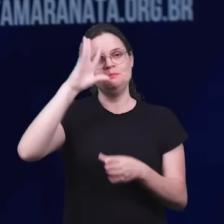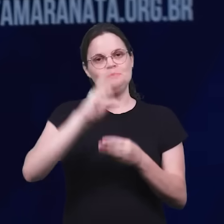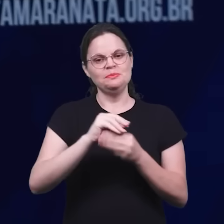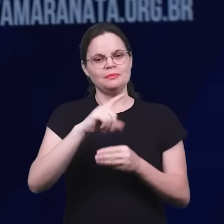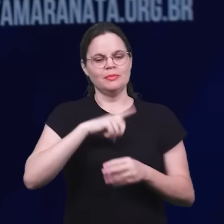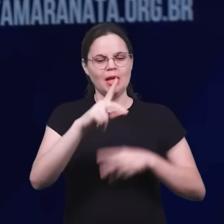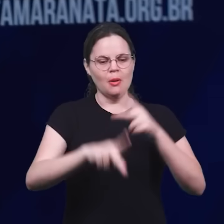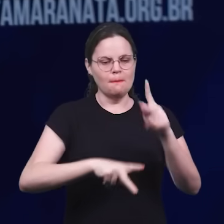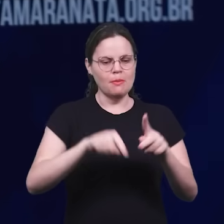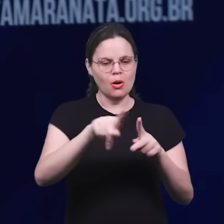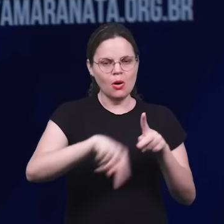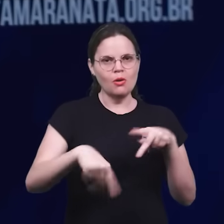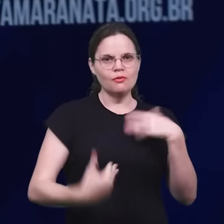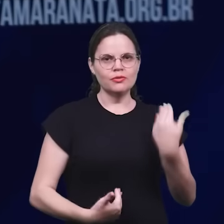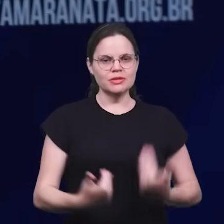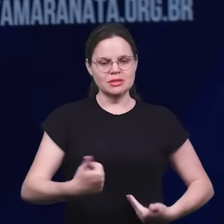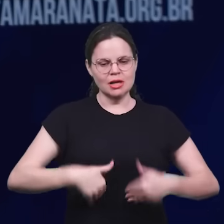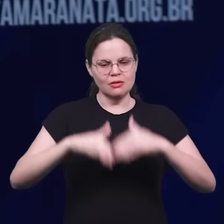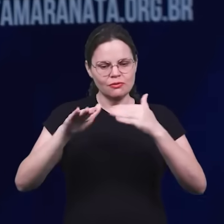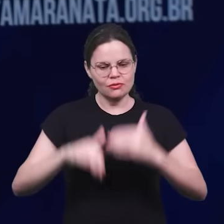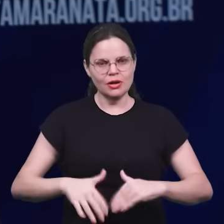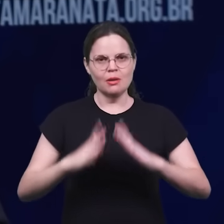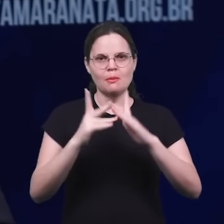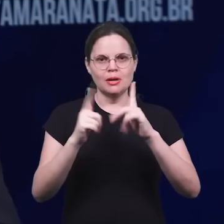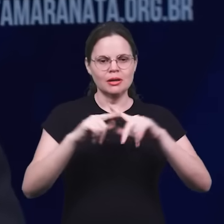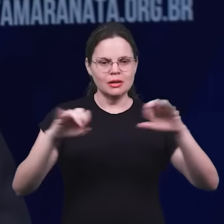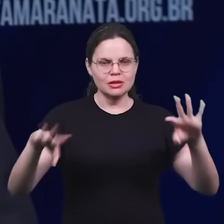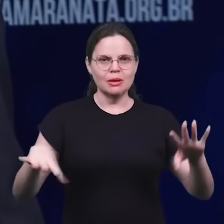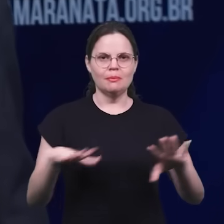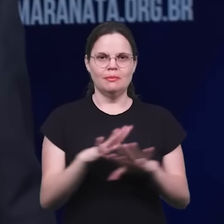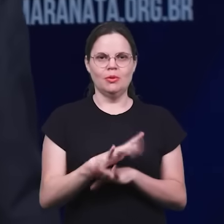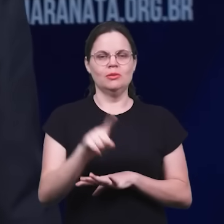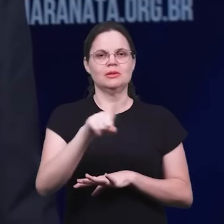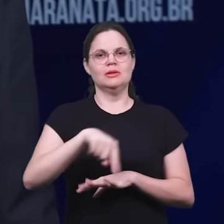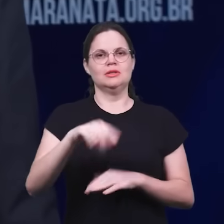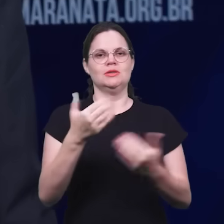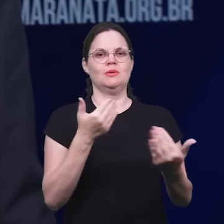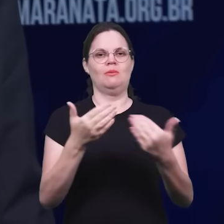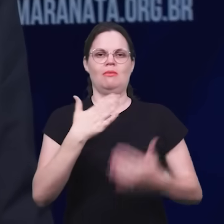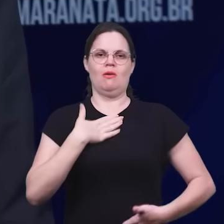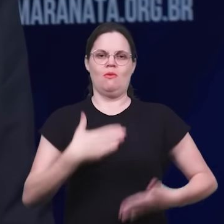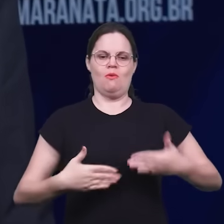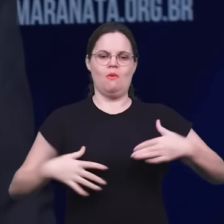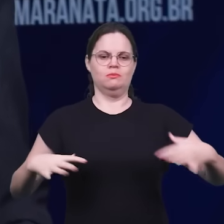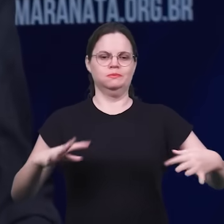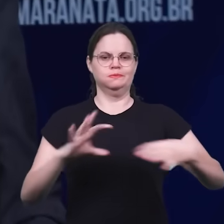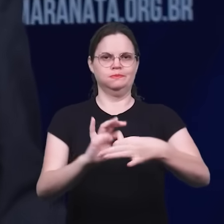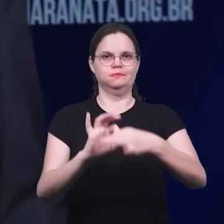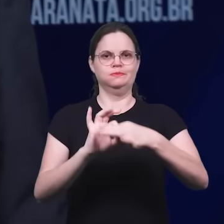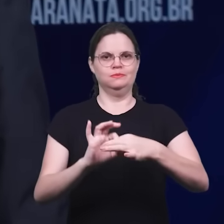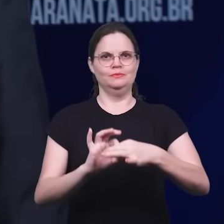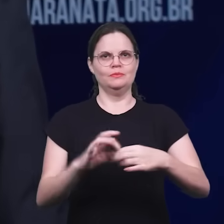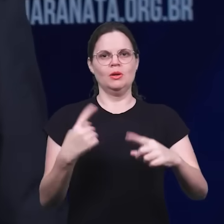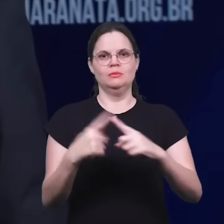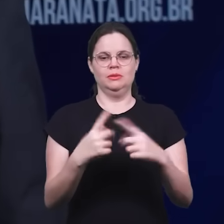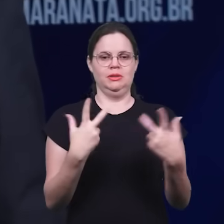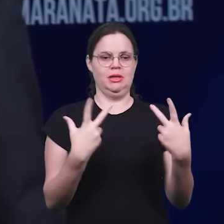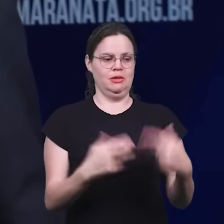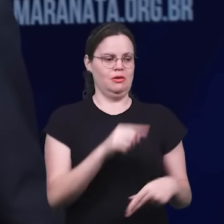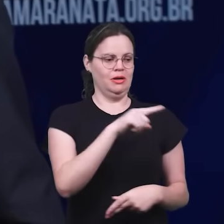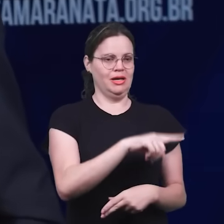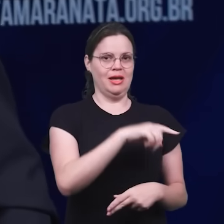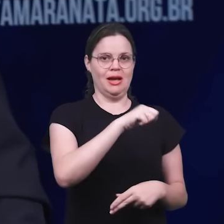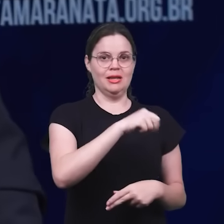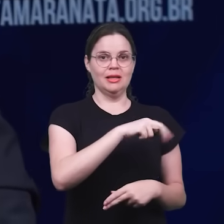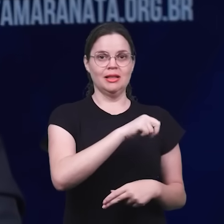Agora ele vai descobrir que é uma igreja presente, uma igreja definida. Uma igreja que em oração como Ananias, o